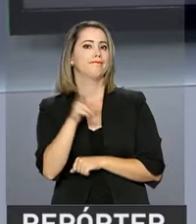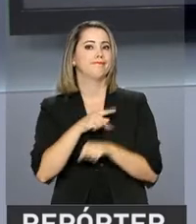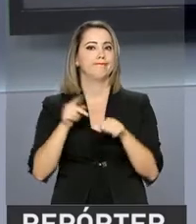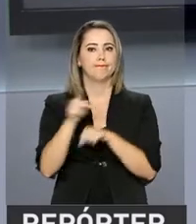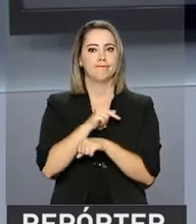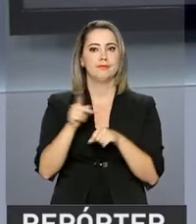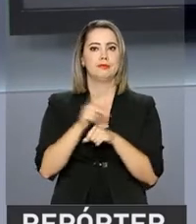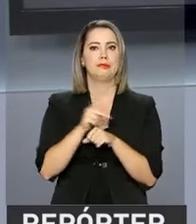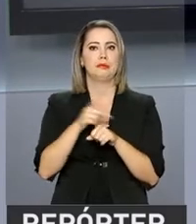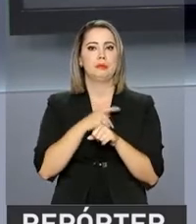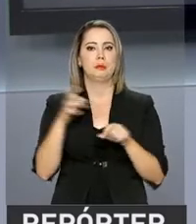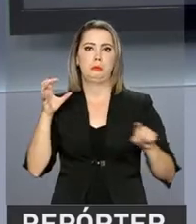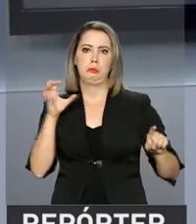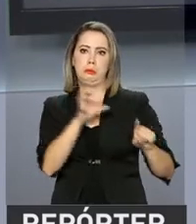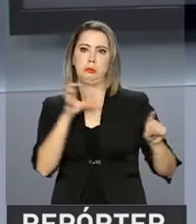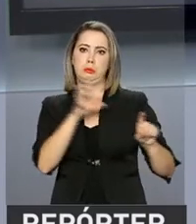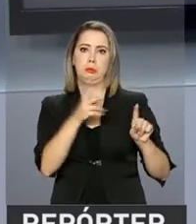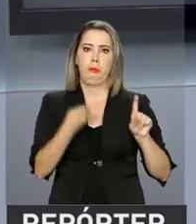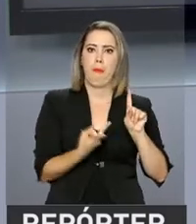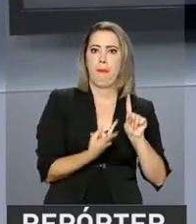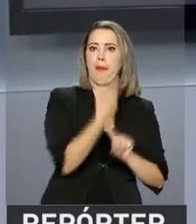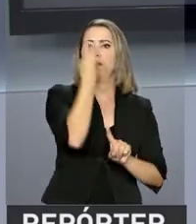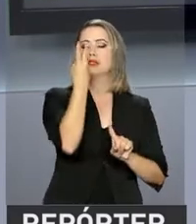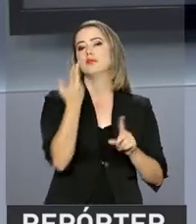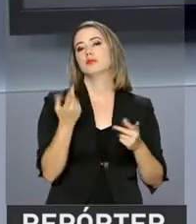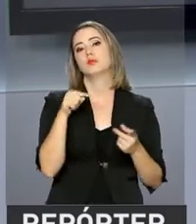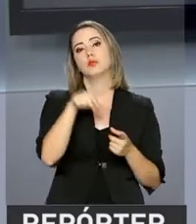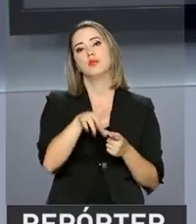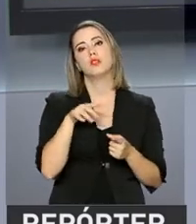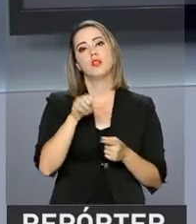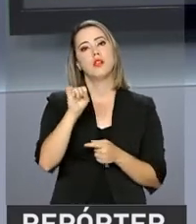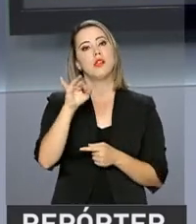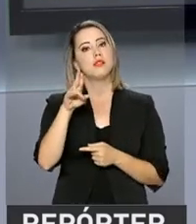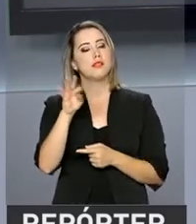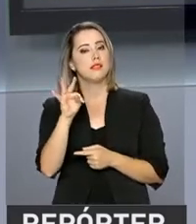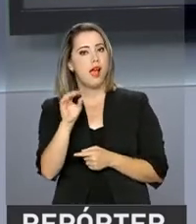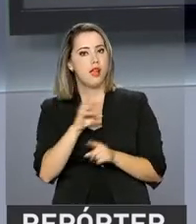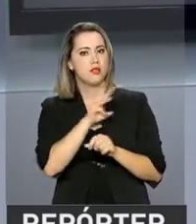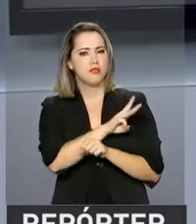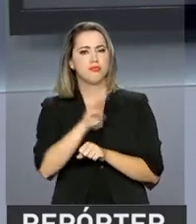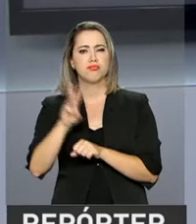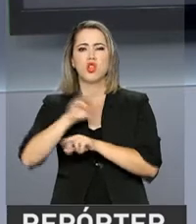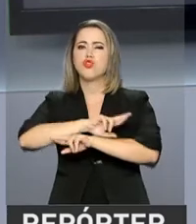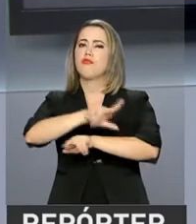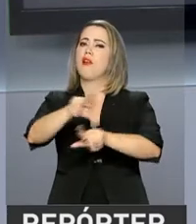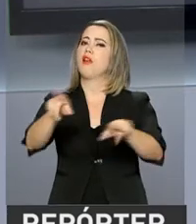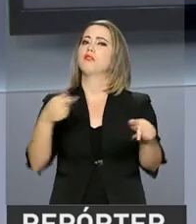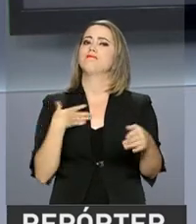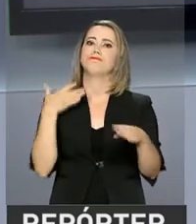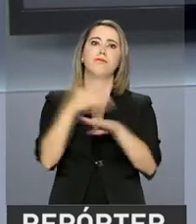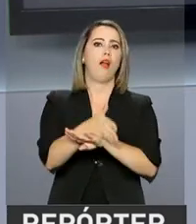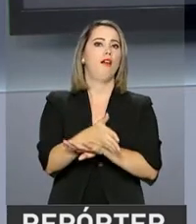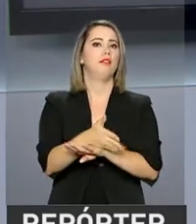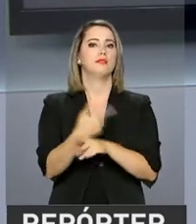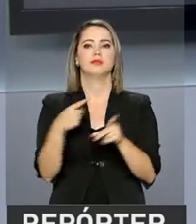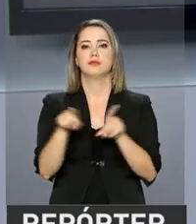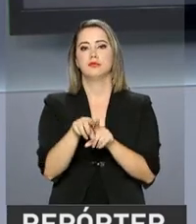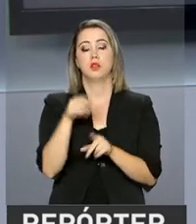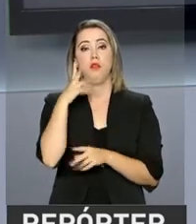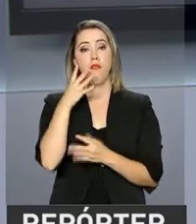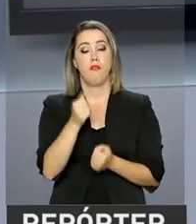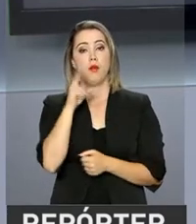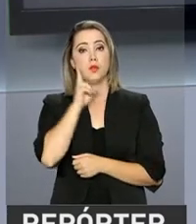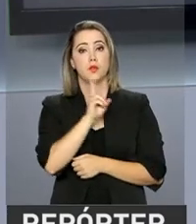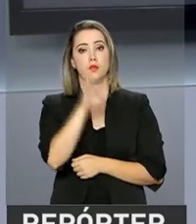países sofreram ataques cibernéticos sites governamentais e de multinacionais foram invadidos nós vamos ver agora